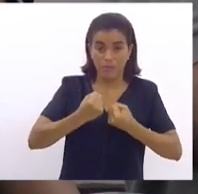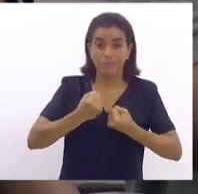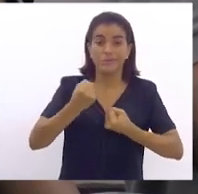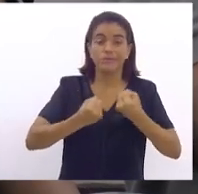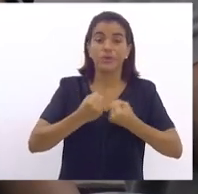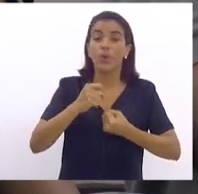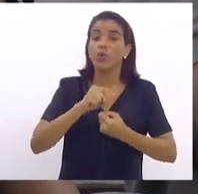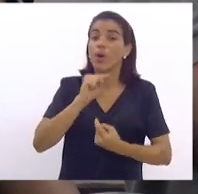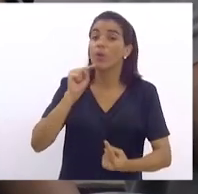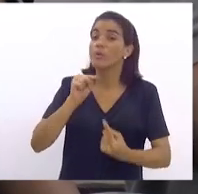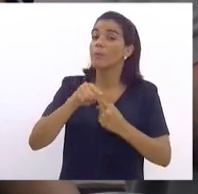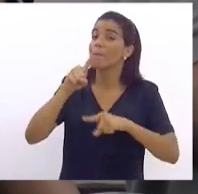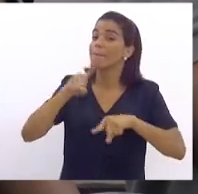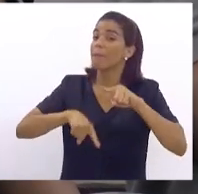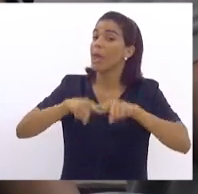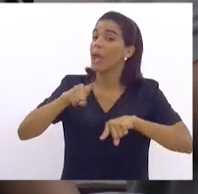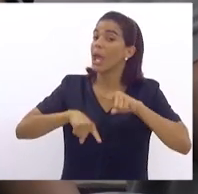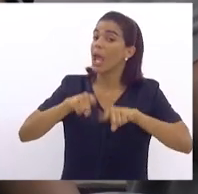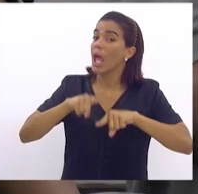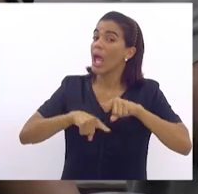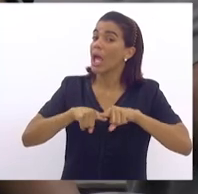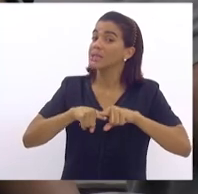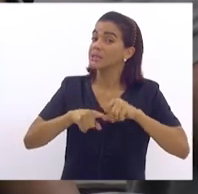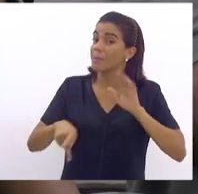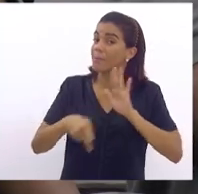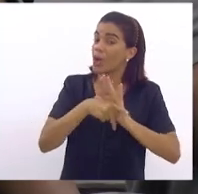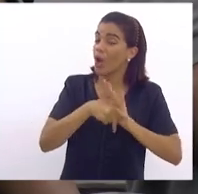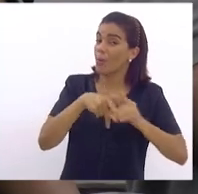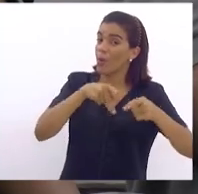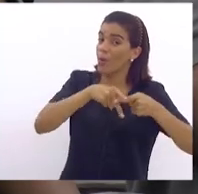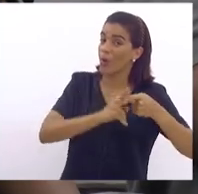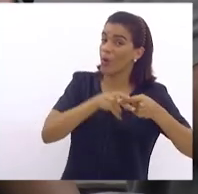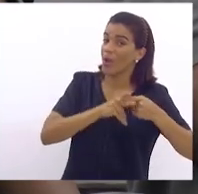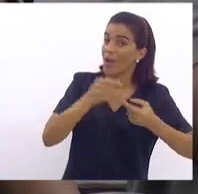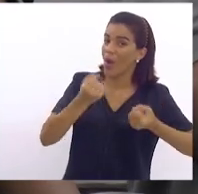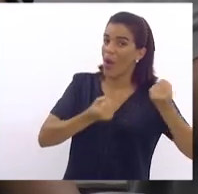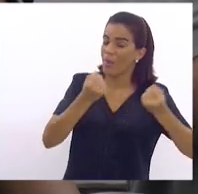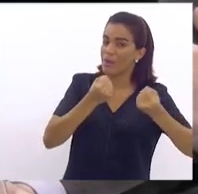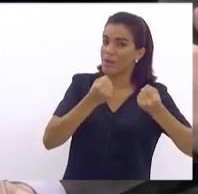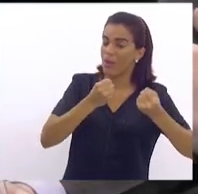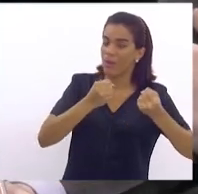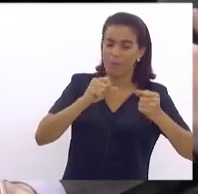só para peças e implementos de automóveis. Porque são poucas virou fábricas. Tudo.